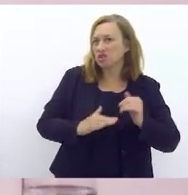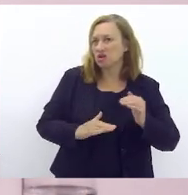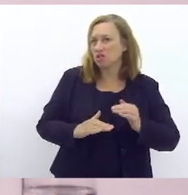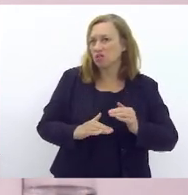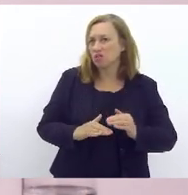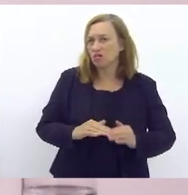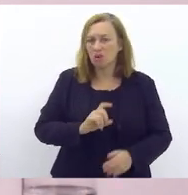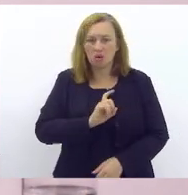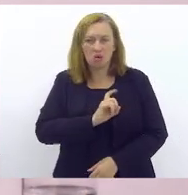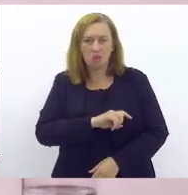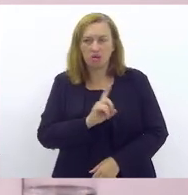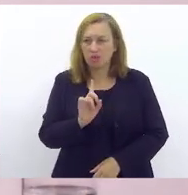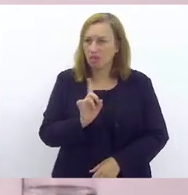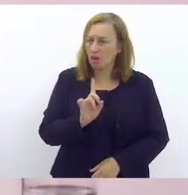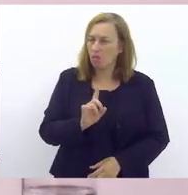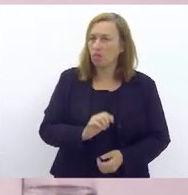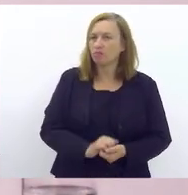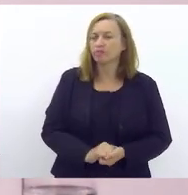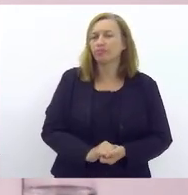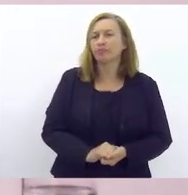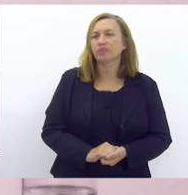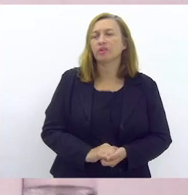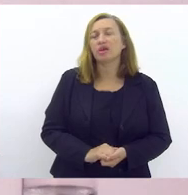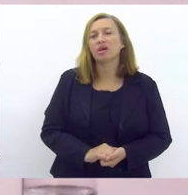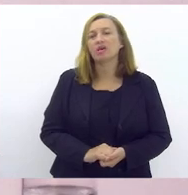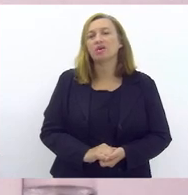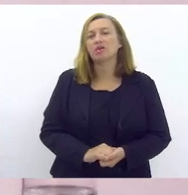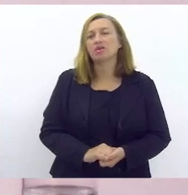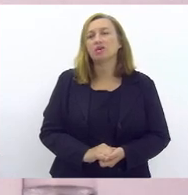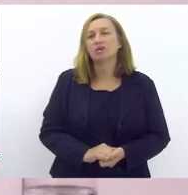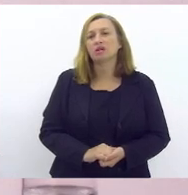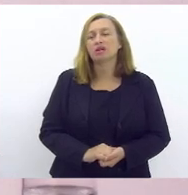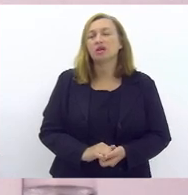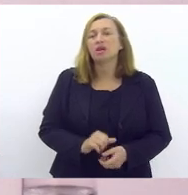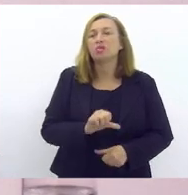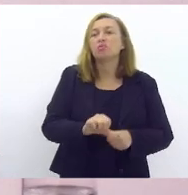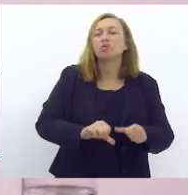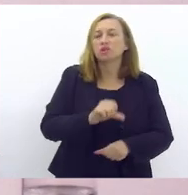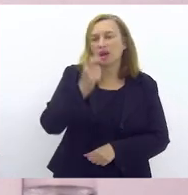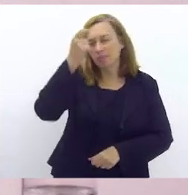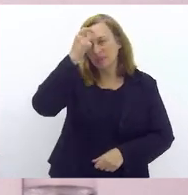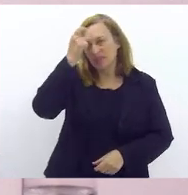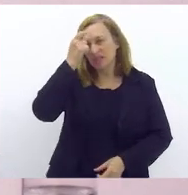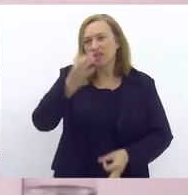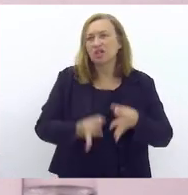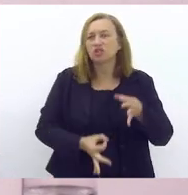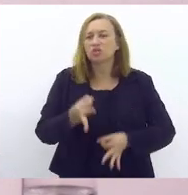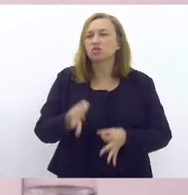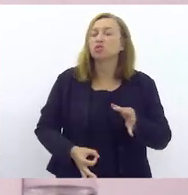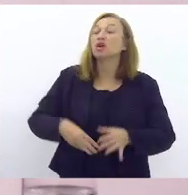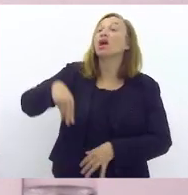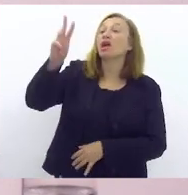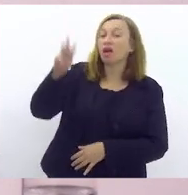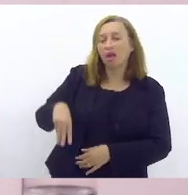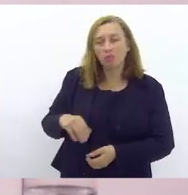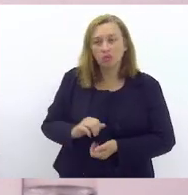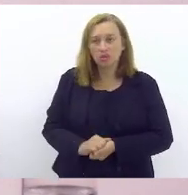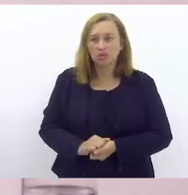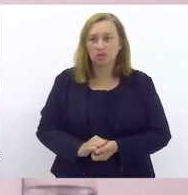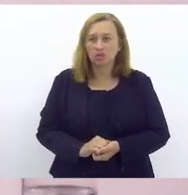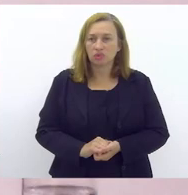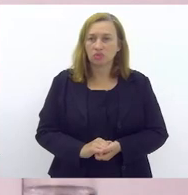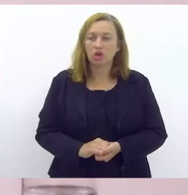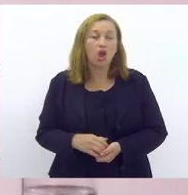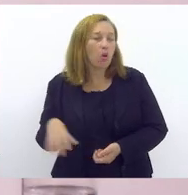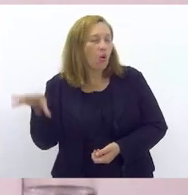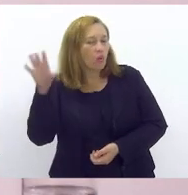covardes, entendeu? Fazer a quem muda a mentalidade da justiça, quem muda Eu